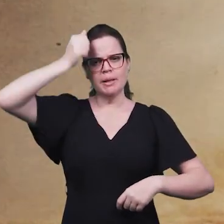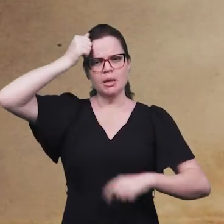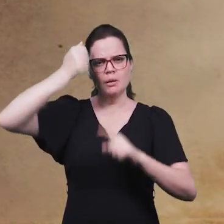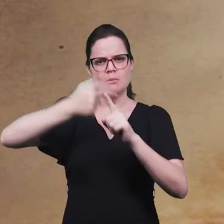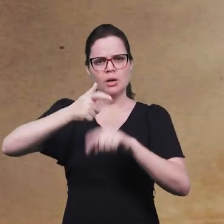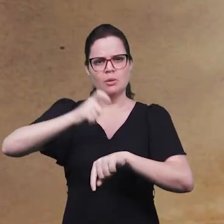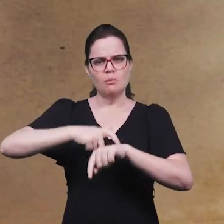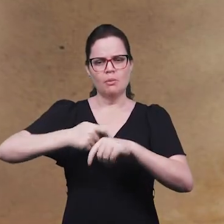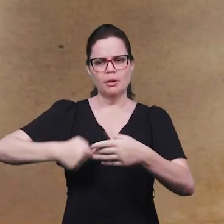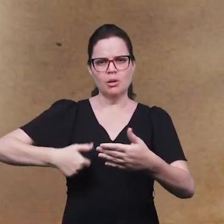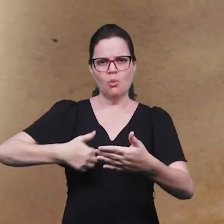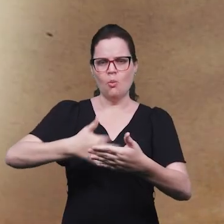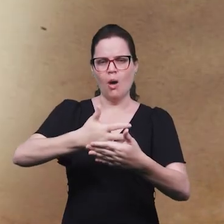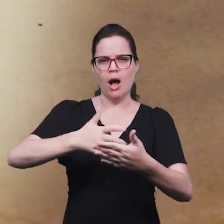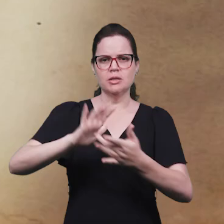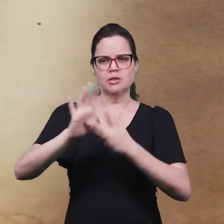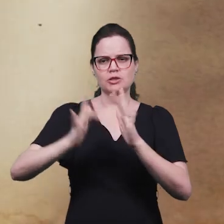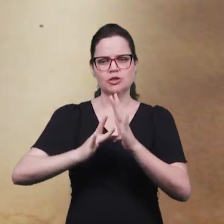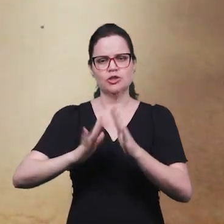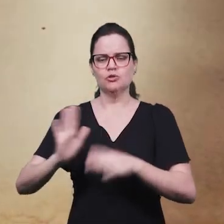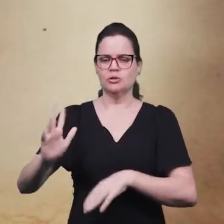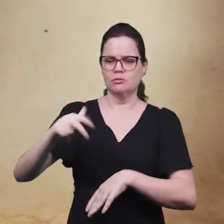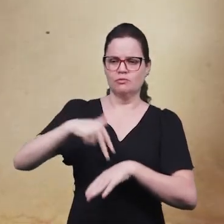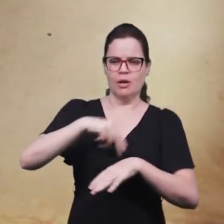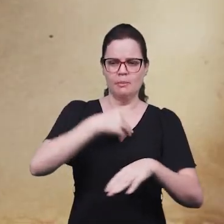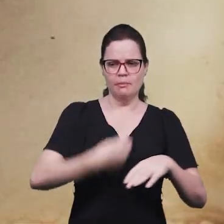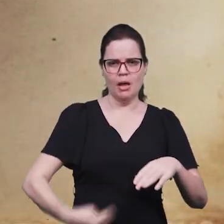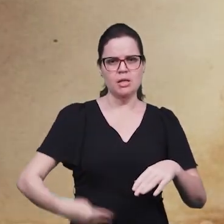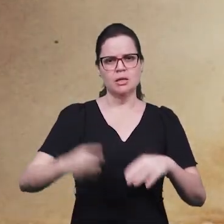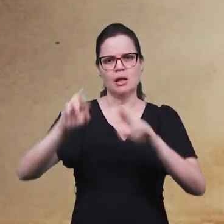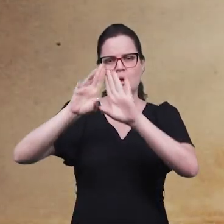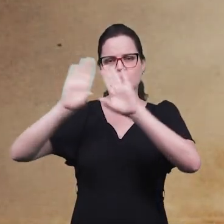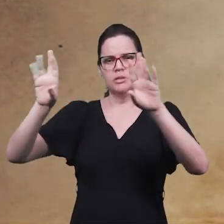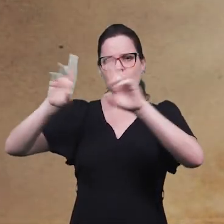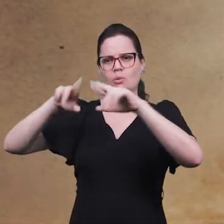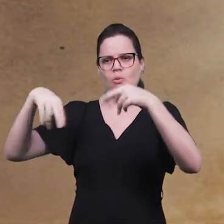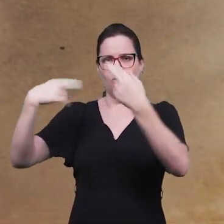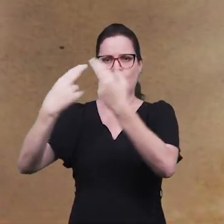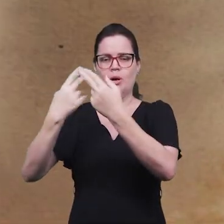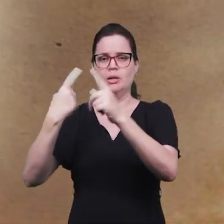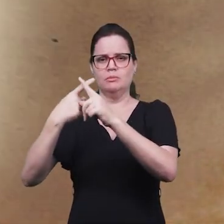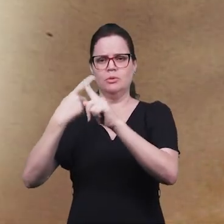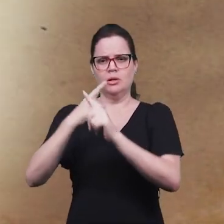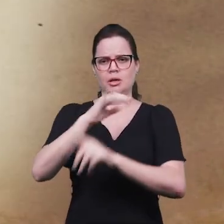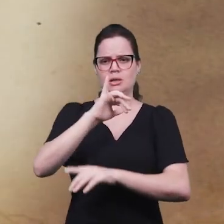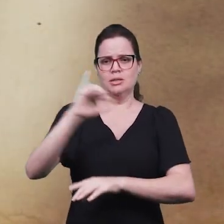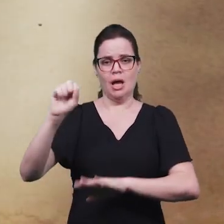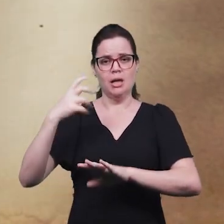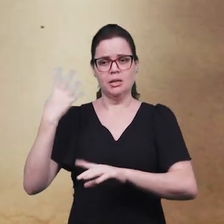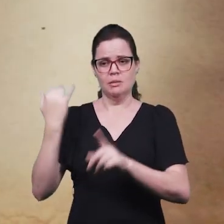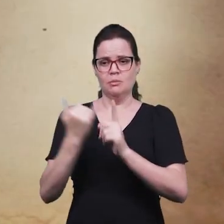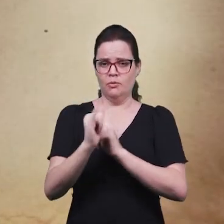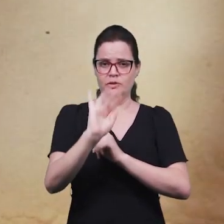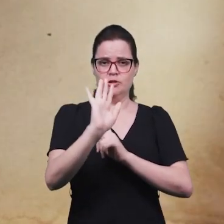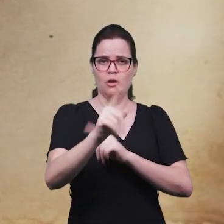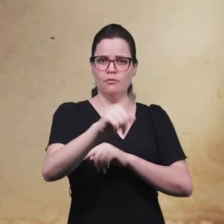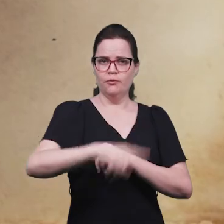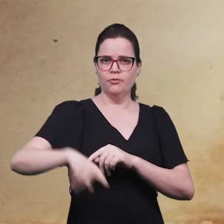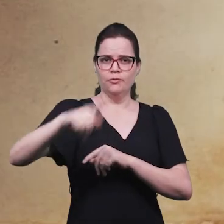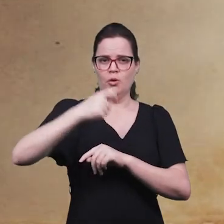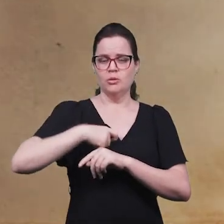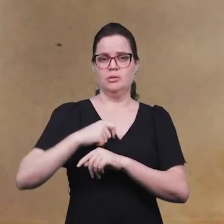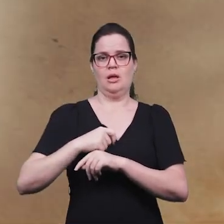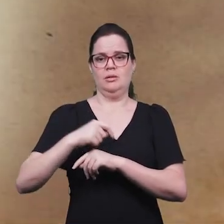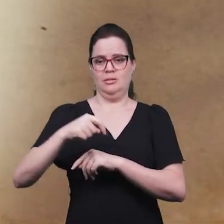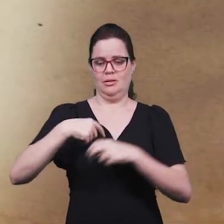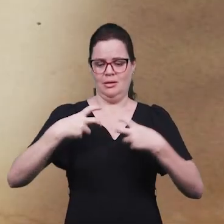é chegado o reino dos céus. Porque este é o anunciado pelo profeta Isaías, que disse: voz